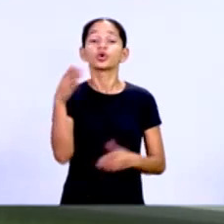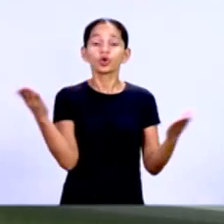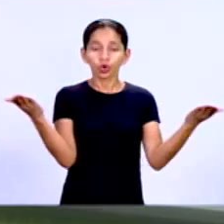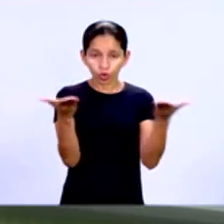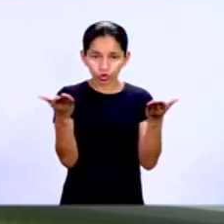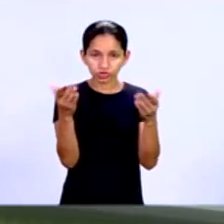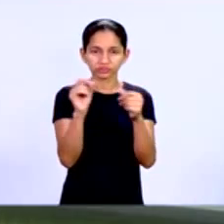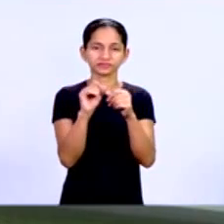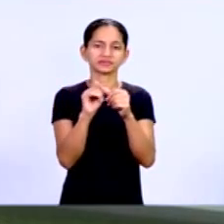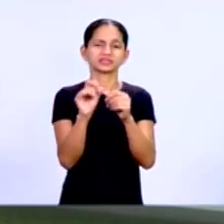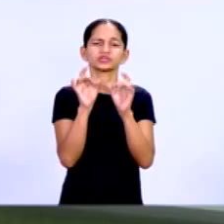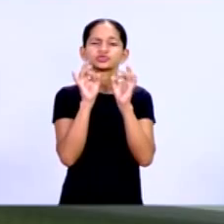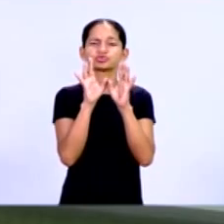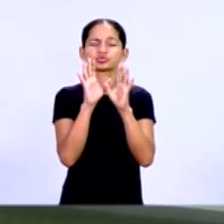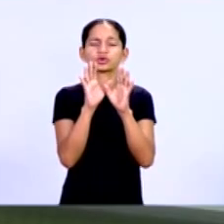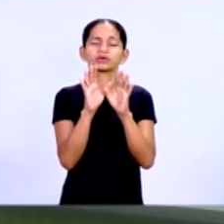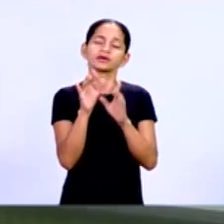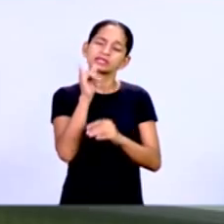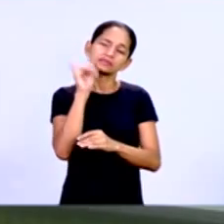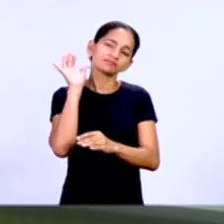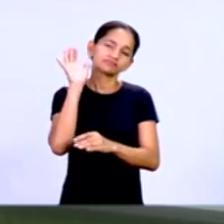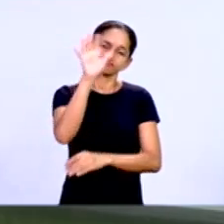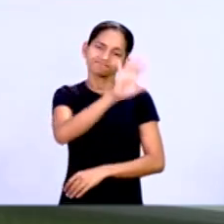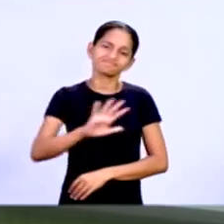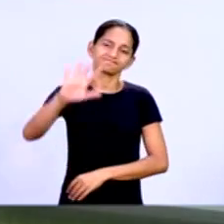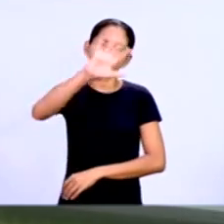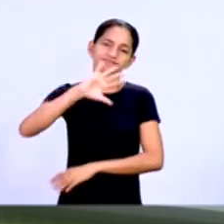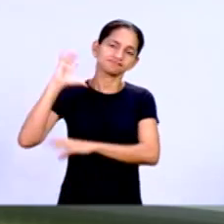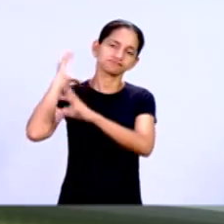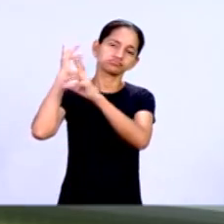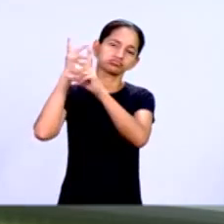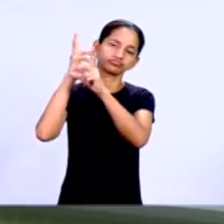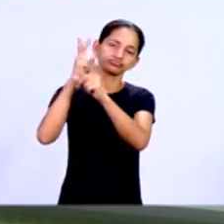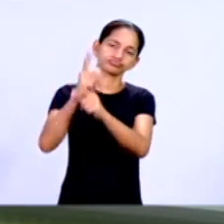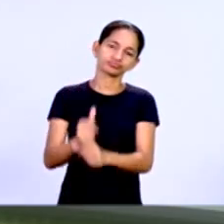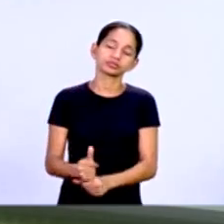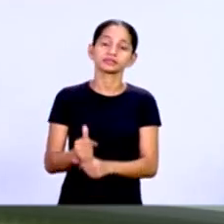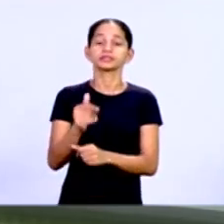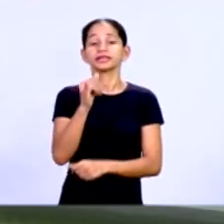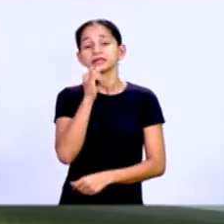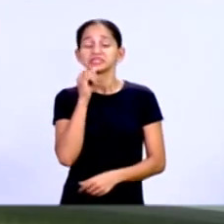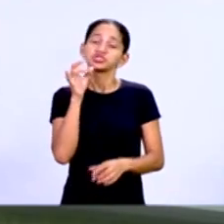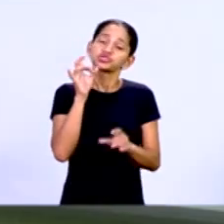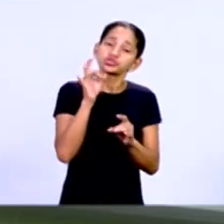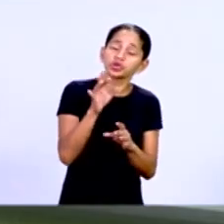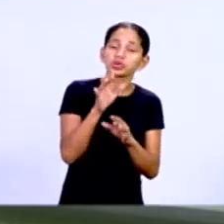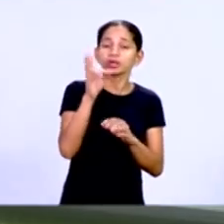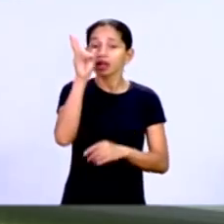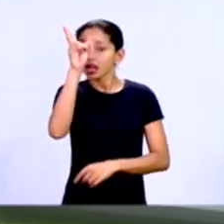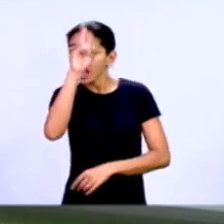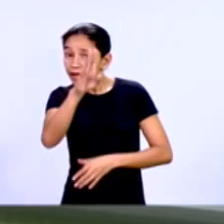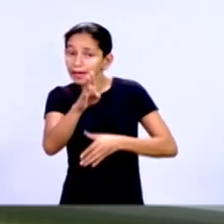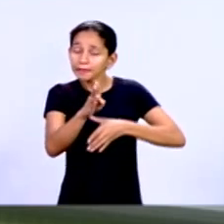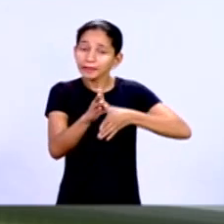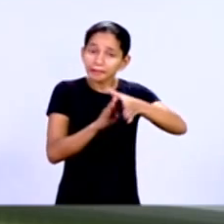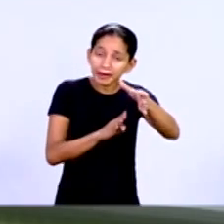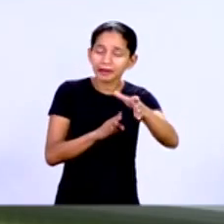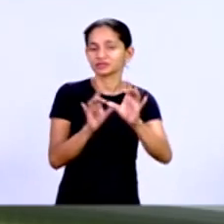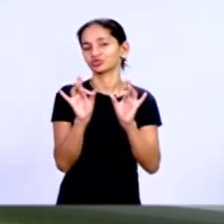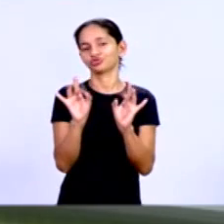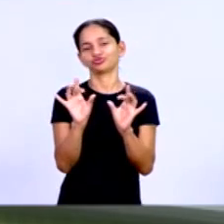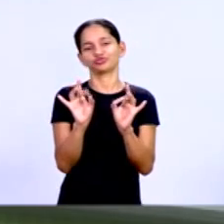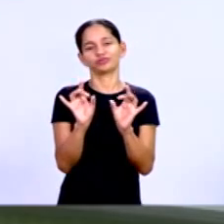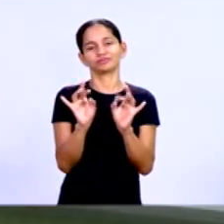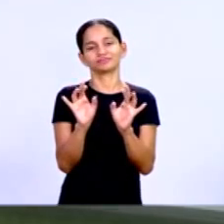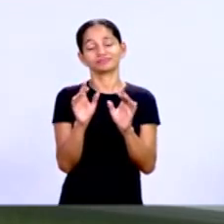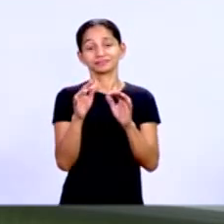um esboço geral, né, que vai contemplar, na verdade, as pinceladas, os lembretes sobre todos esses temas que, na